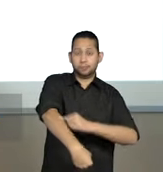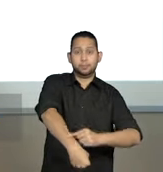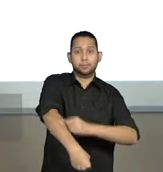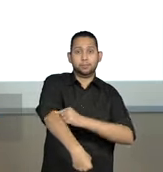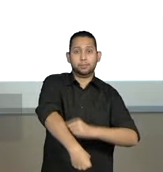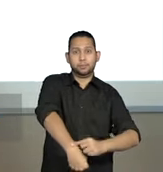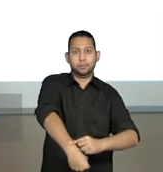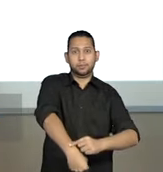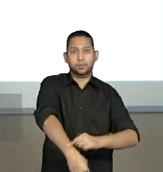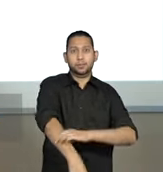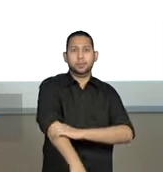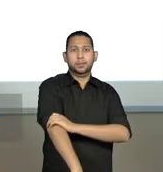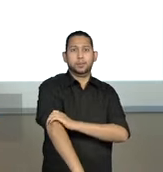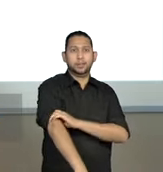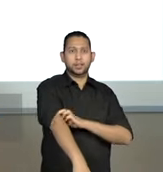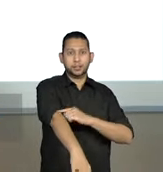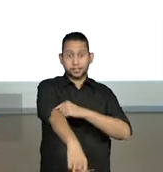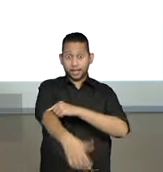que vem